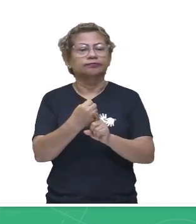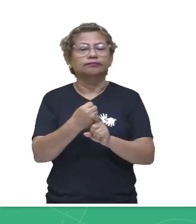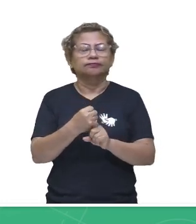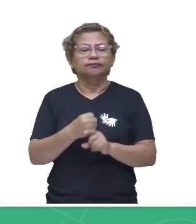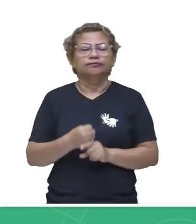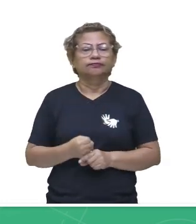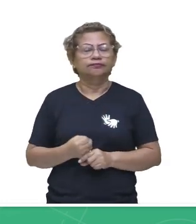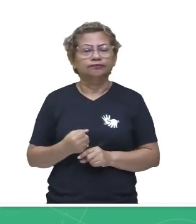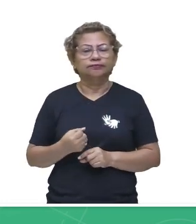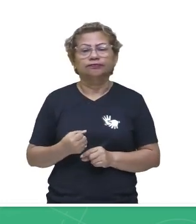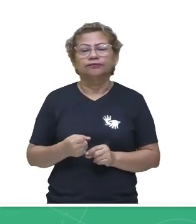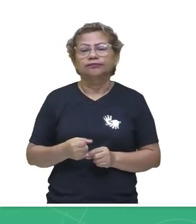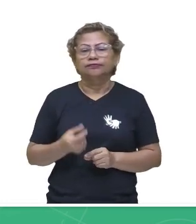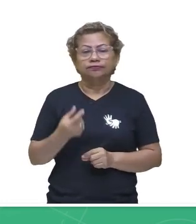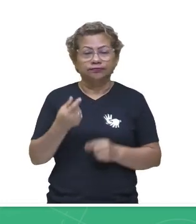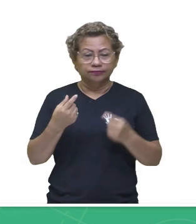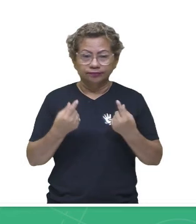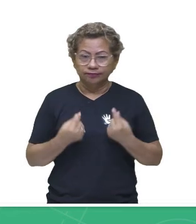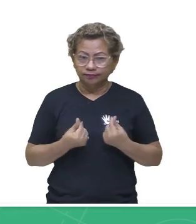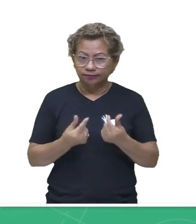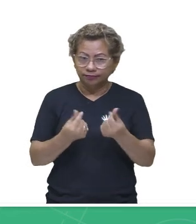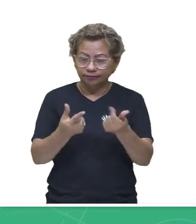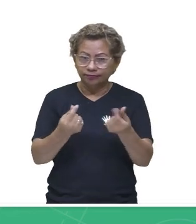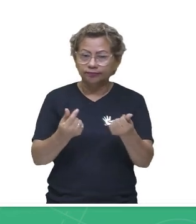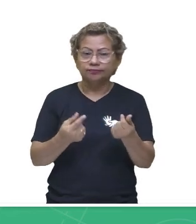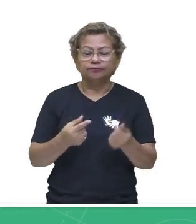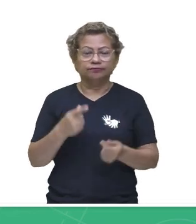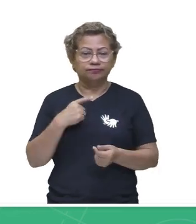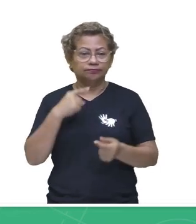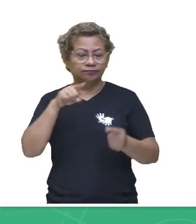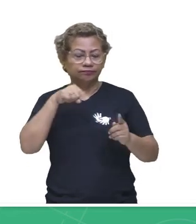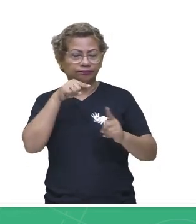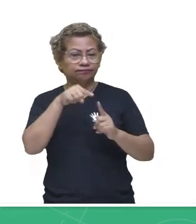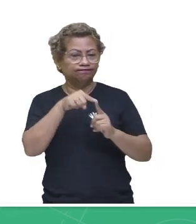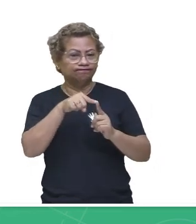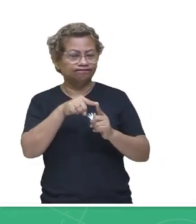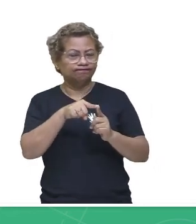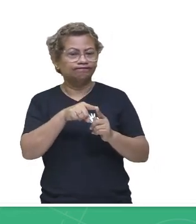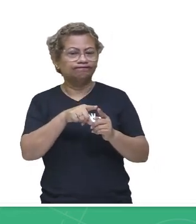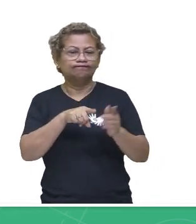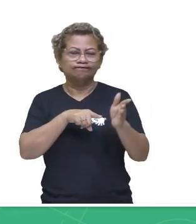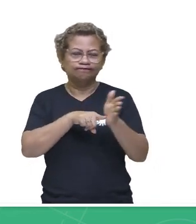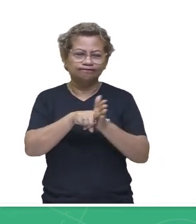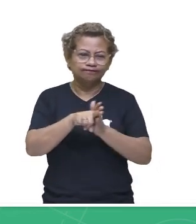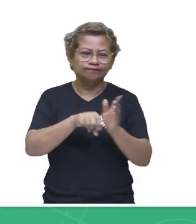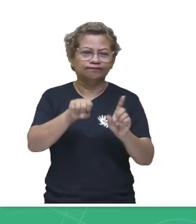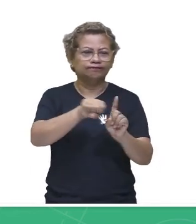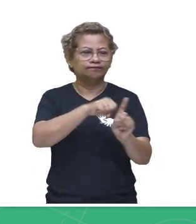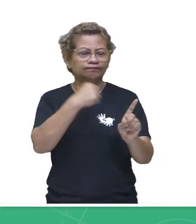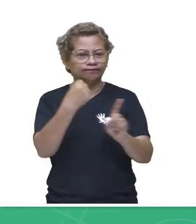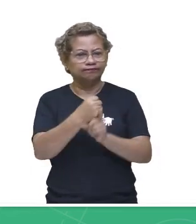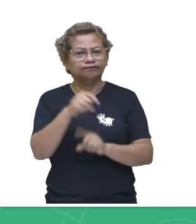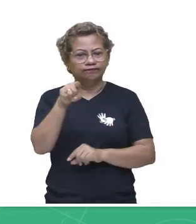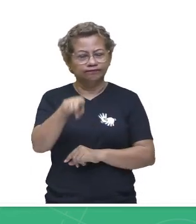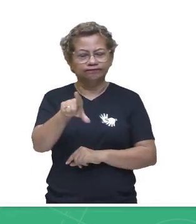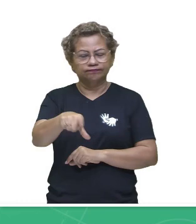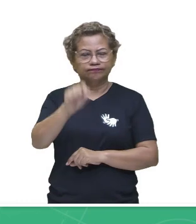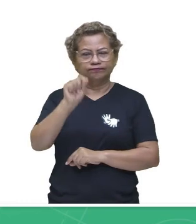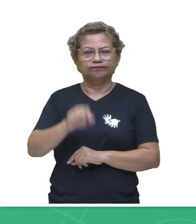da sociologia, que define como. Então, aí nós temos as alternativas